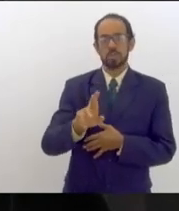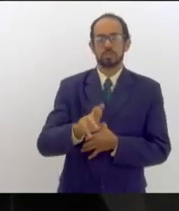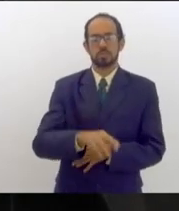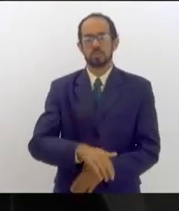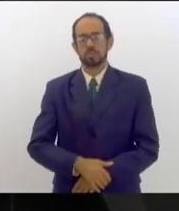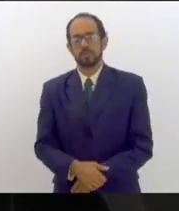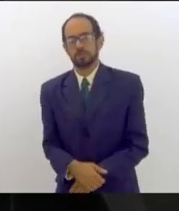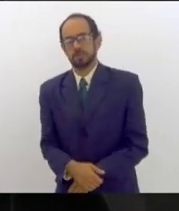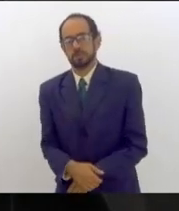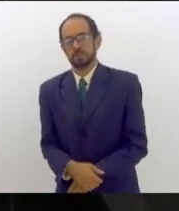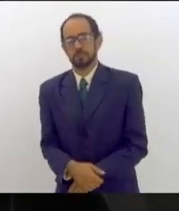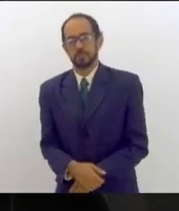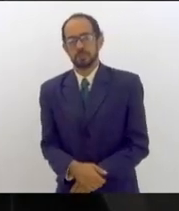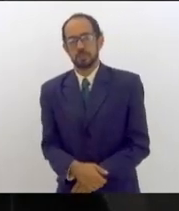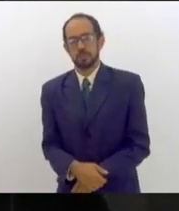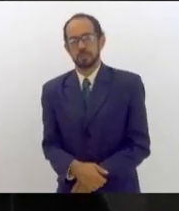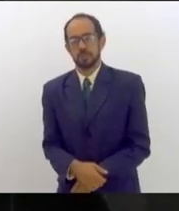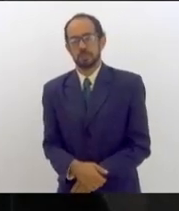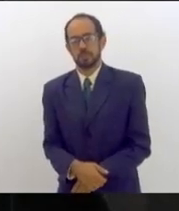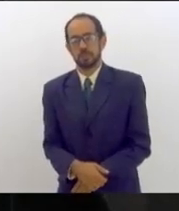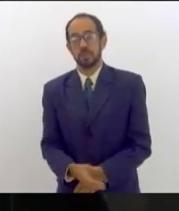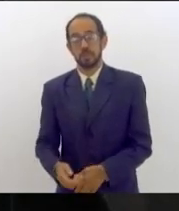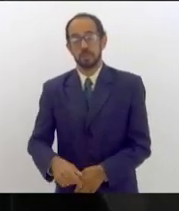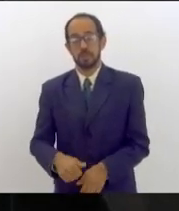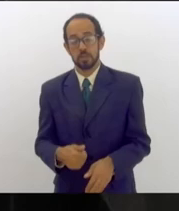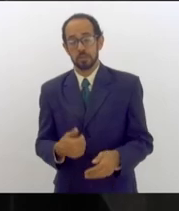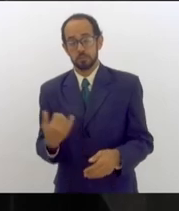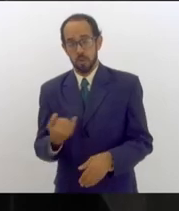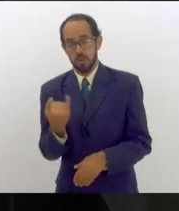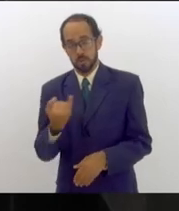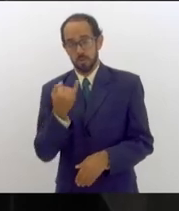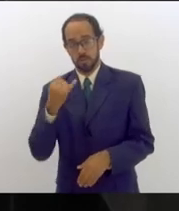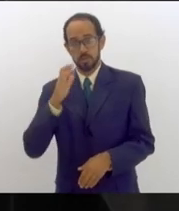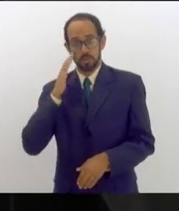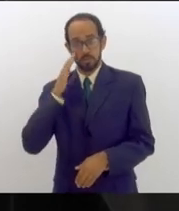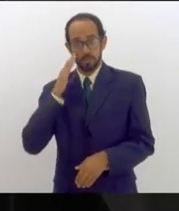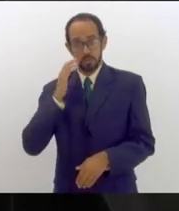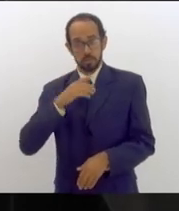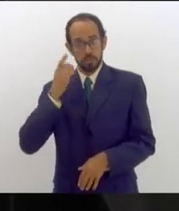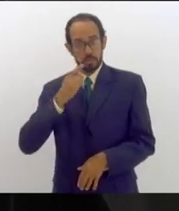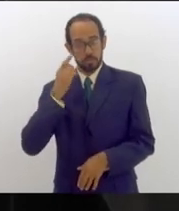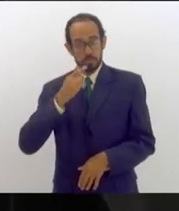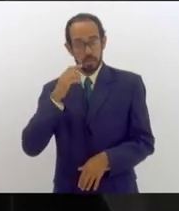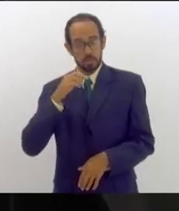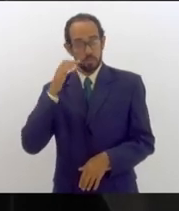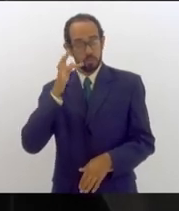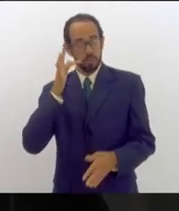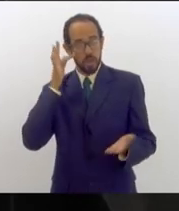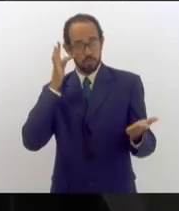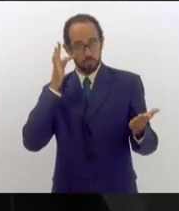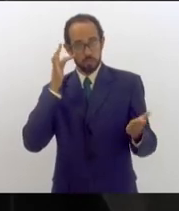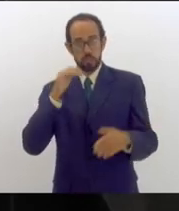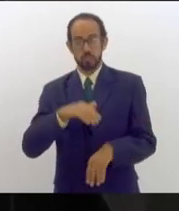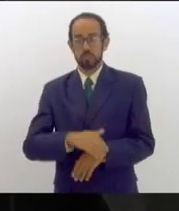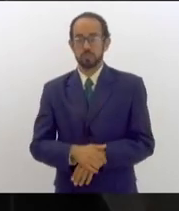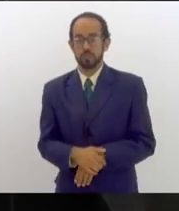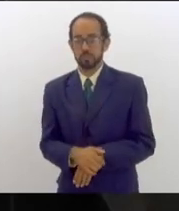e diga-se de se passagem Deputado Flávio serafini